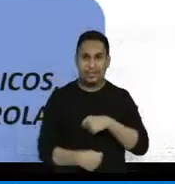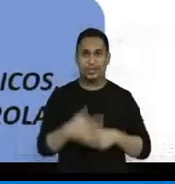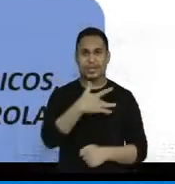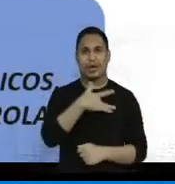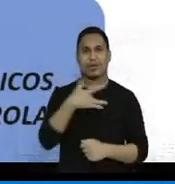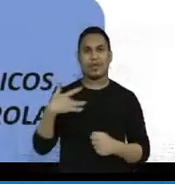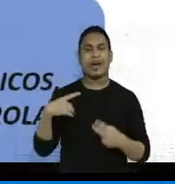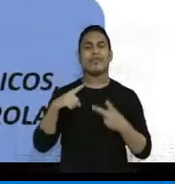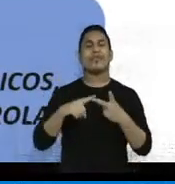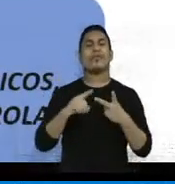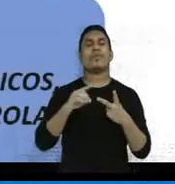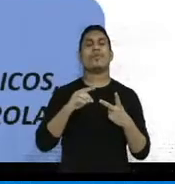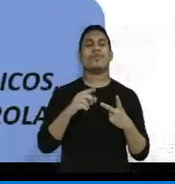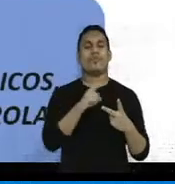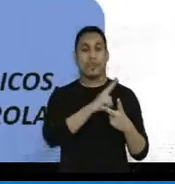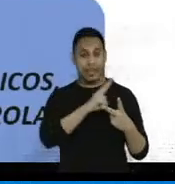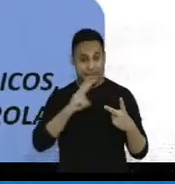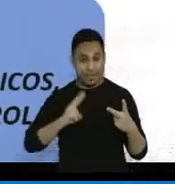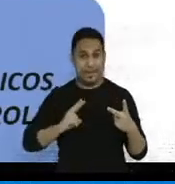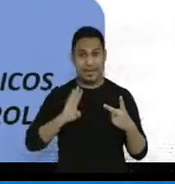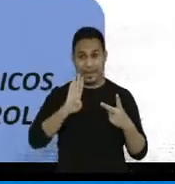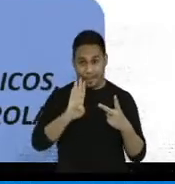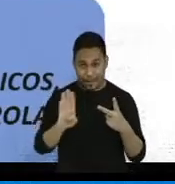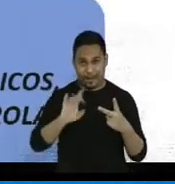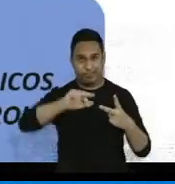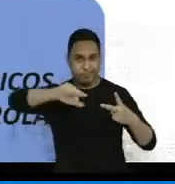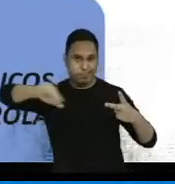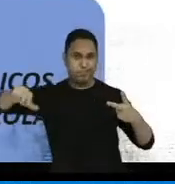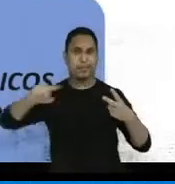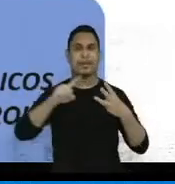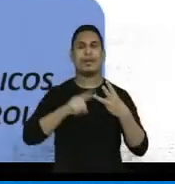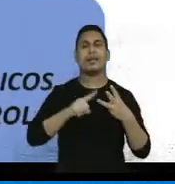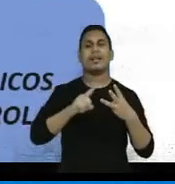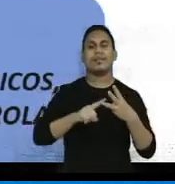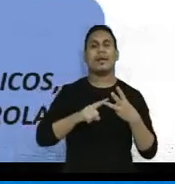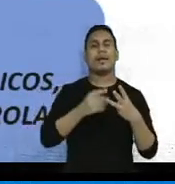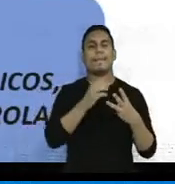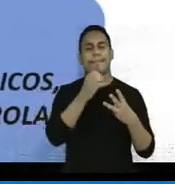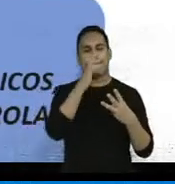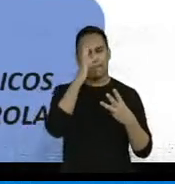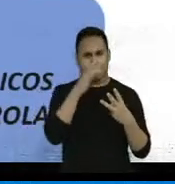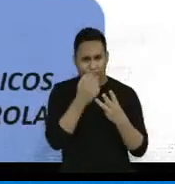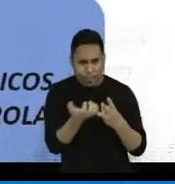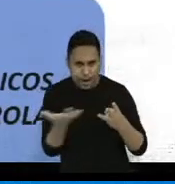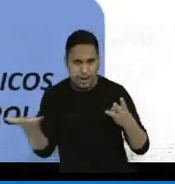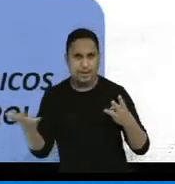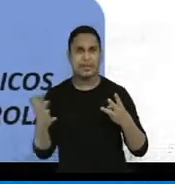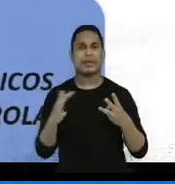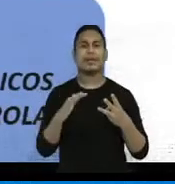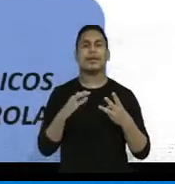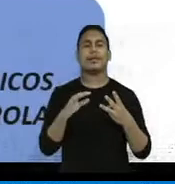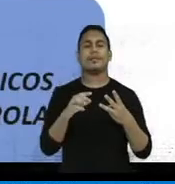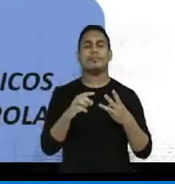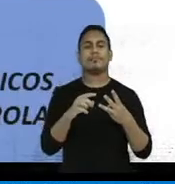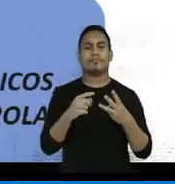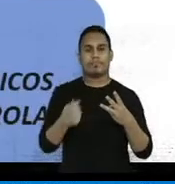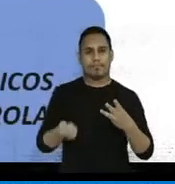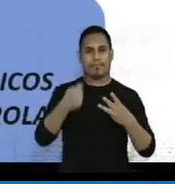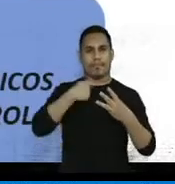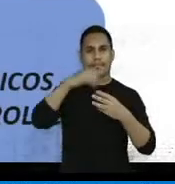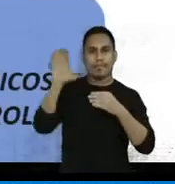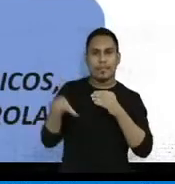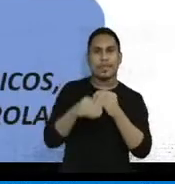grifônia, rhodiola e crocus, são muito interessantes porque aumentam a serotonina. E eu também preciso consumir alimentos ricos